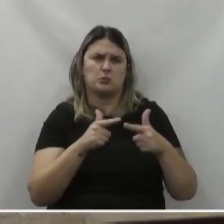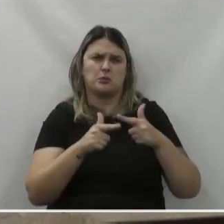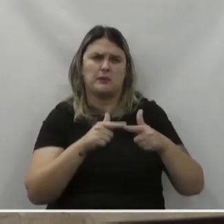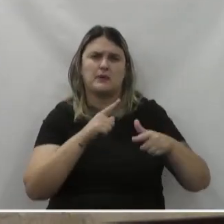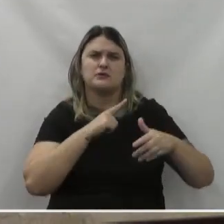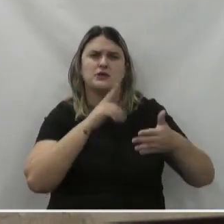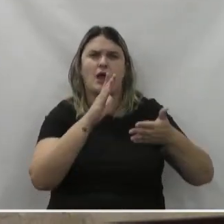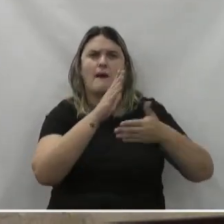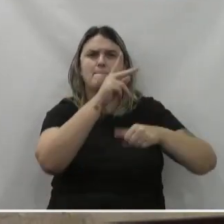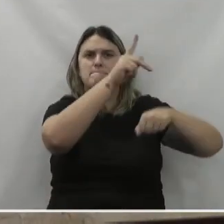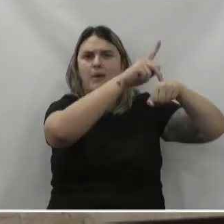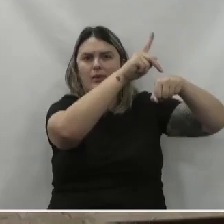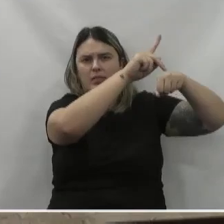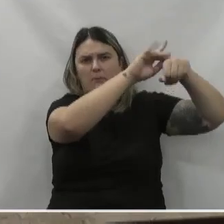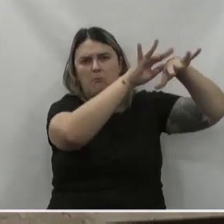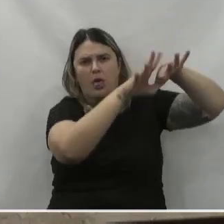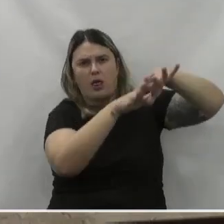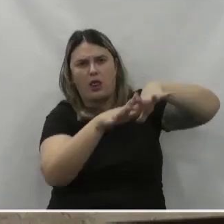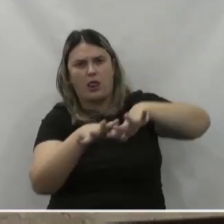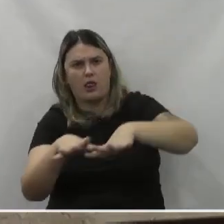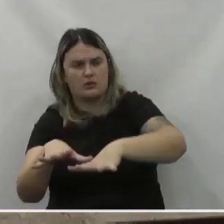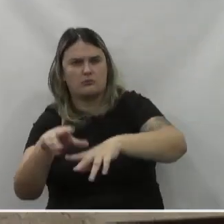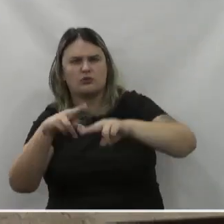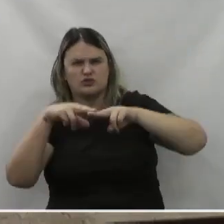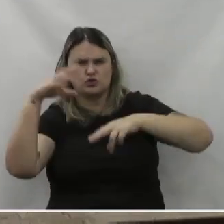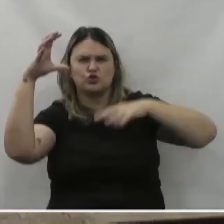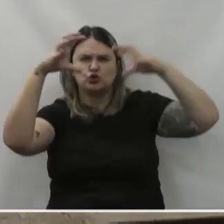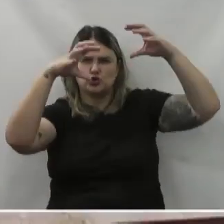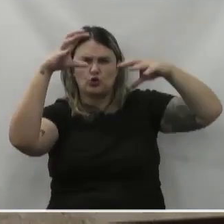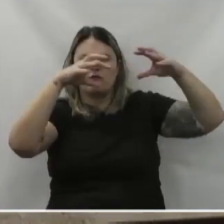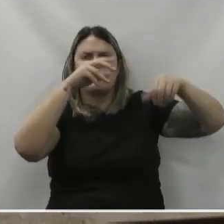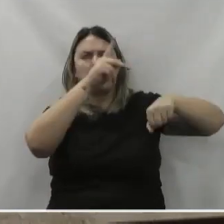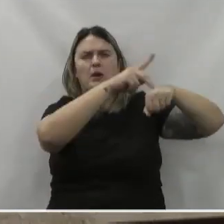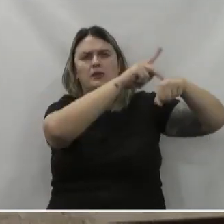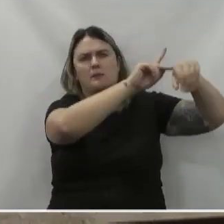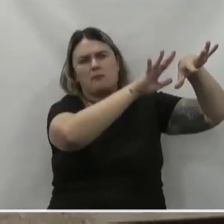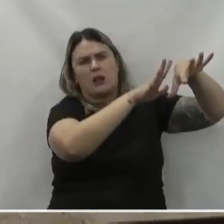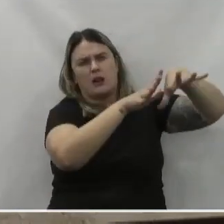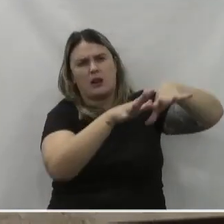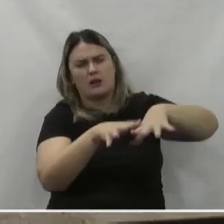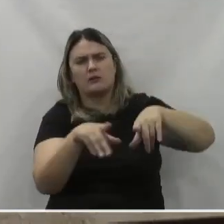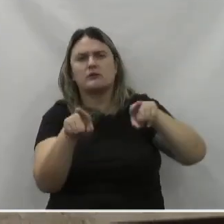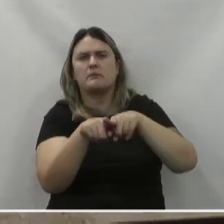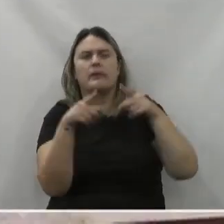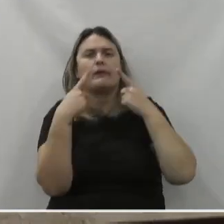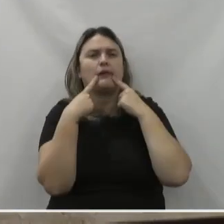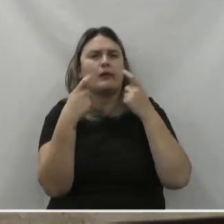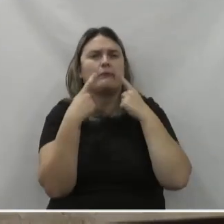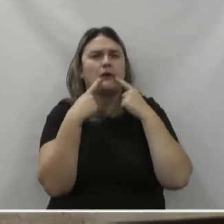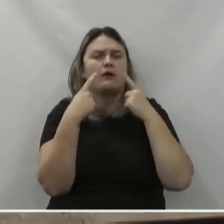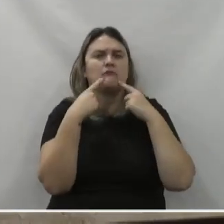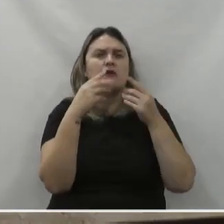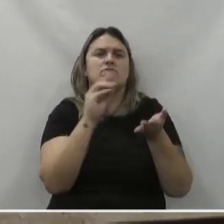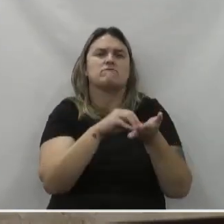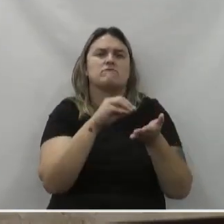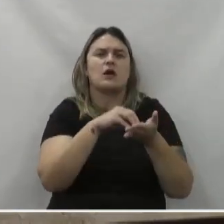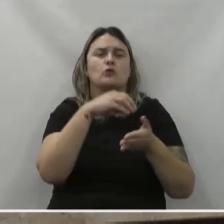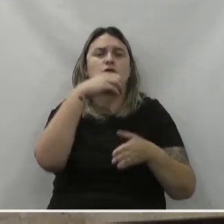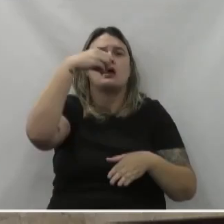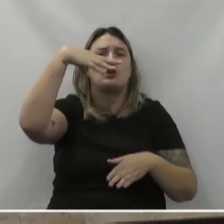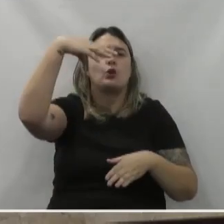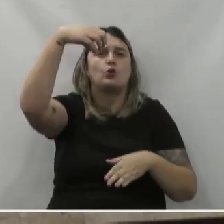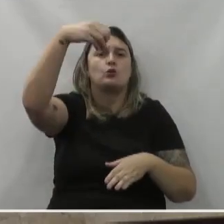pedras andavam caindo lá. E eu fazia muita cobrança ali e da iluminação da Ponte do